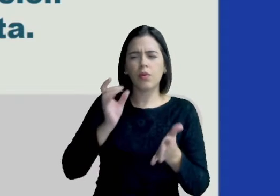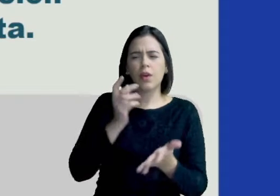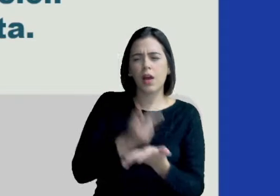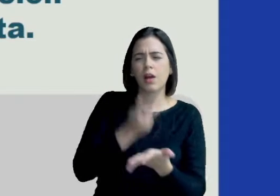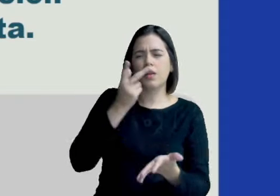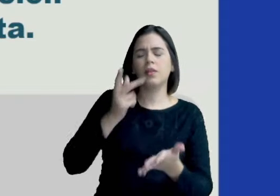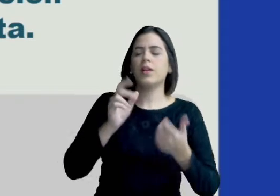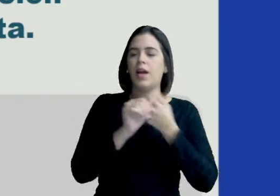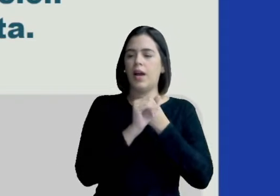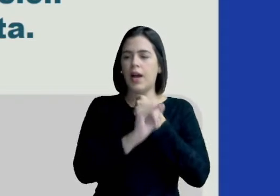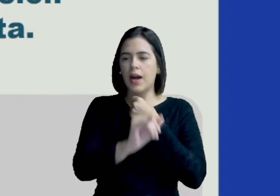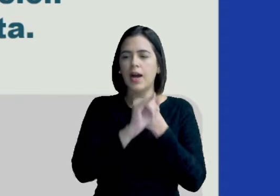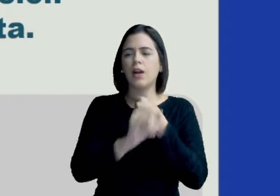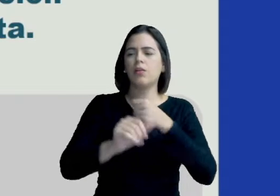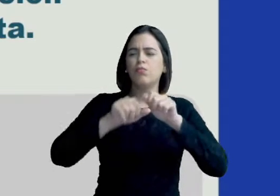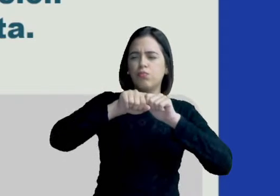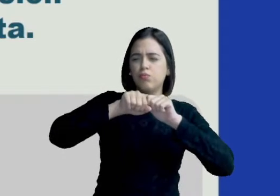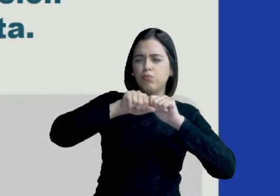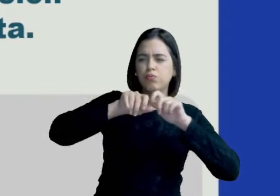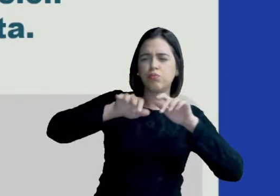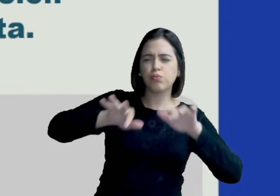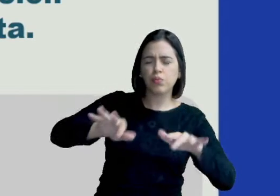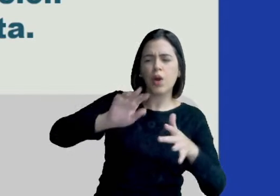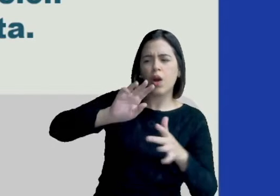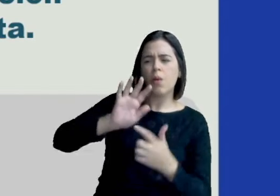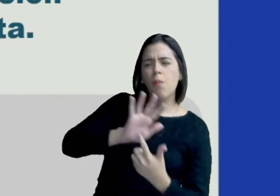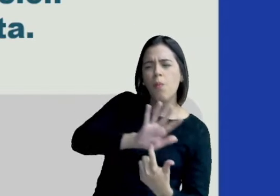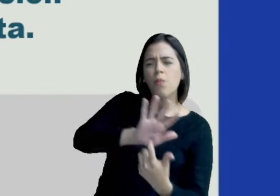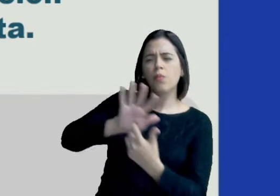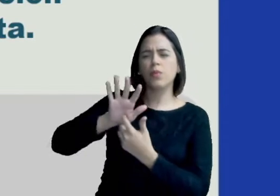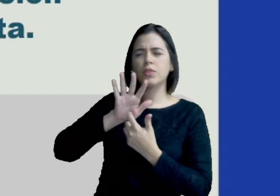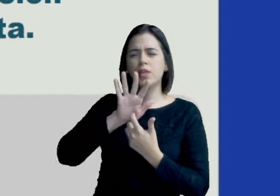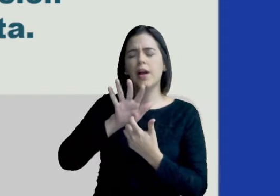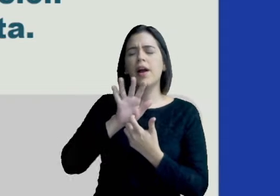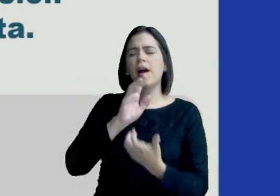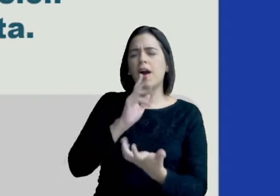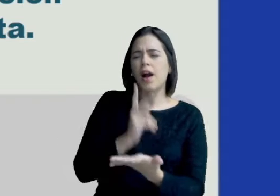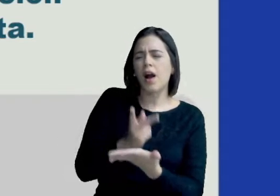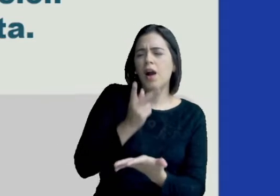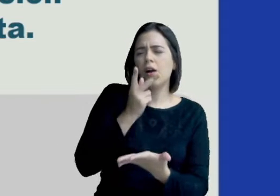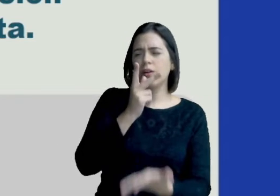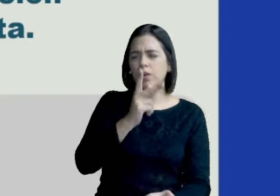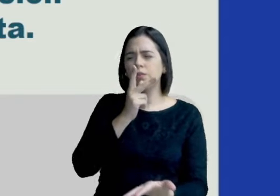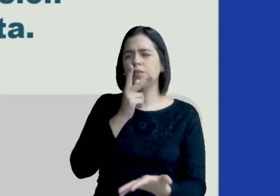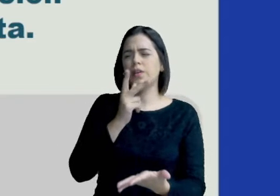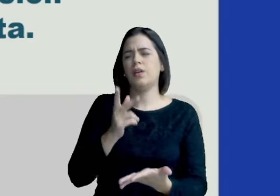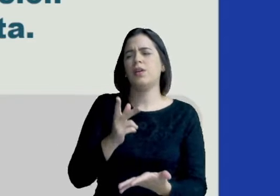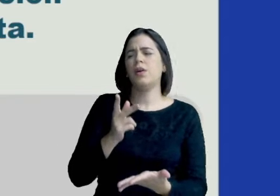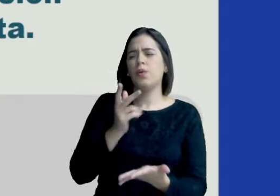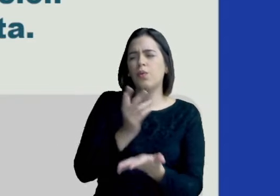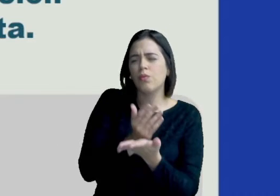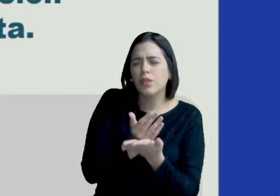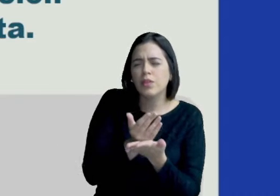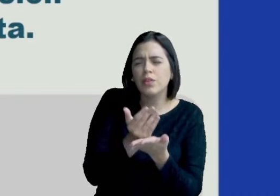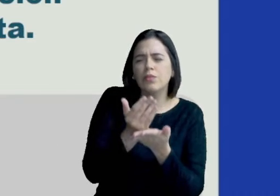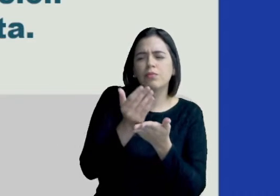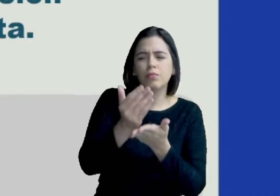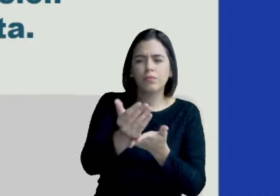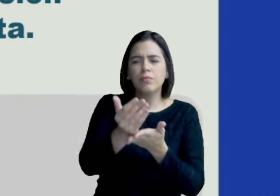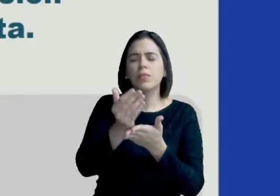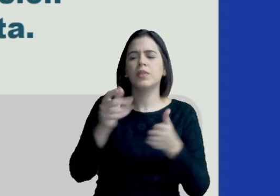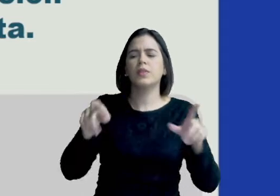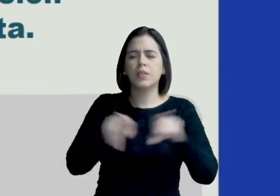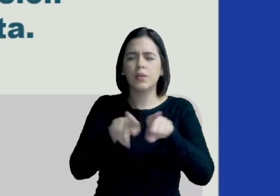La crónica consiste en la exposición de acontecimientos con la peculiaridad de